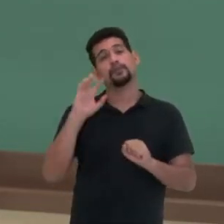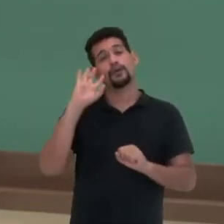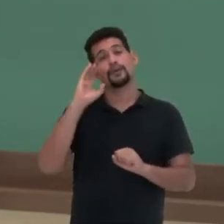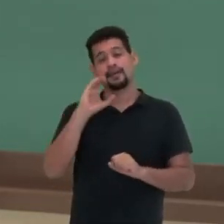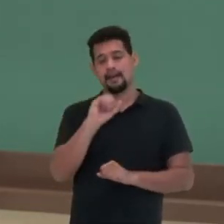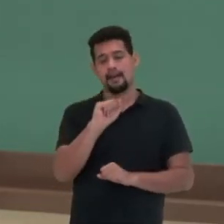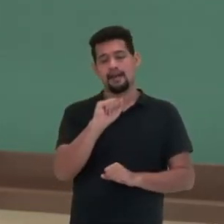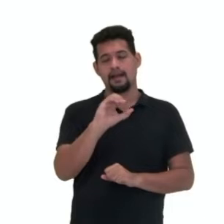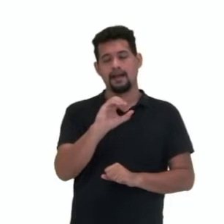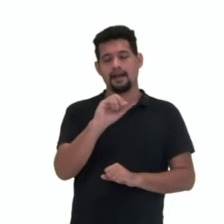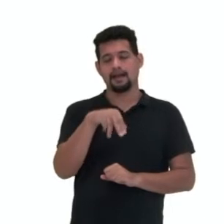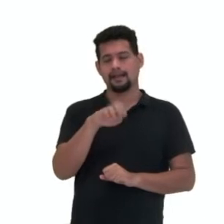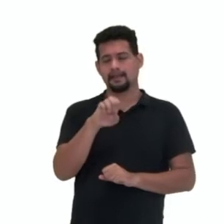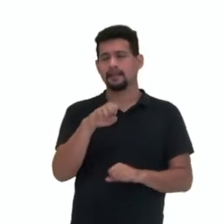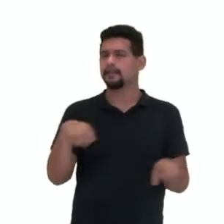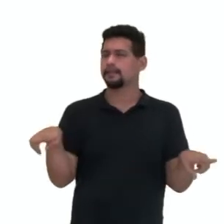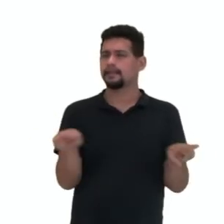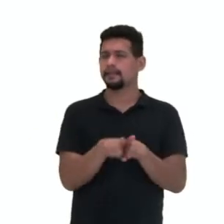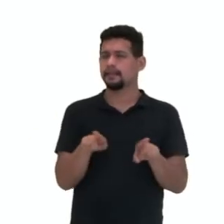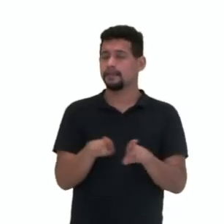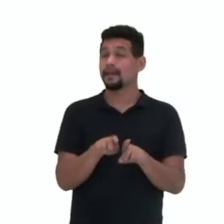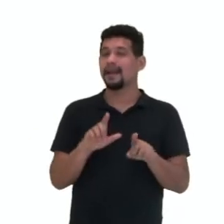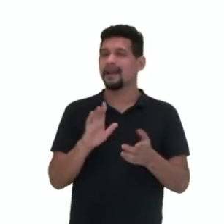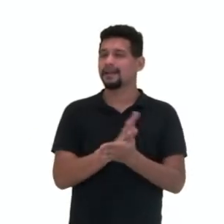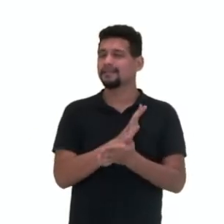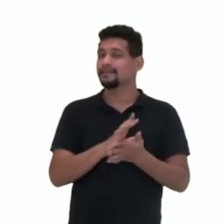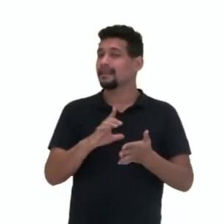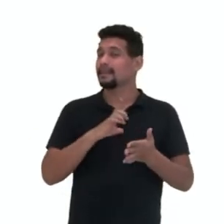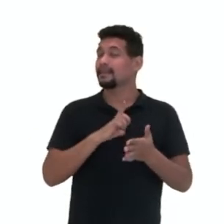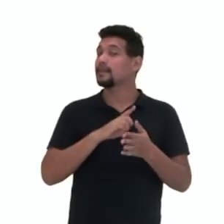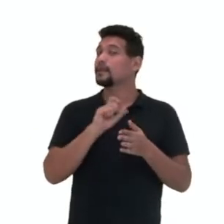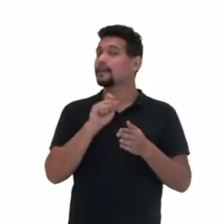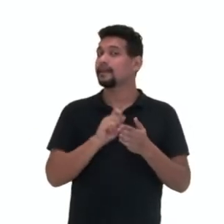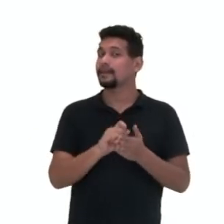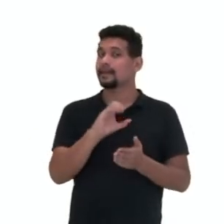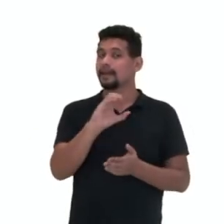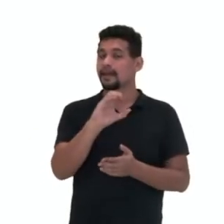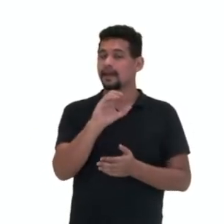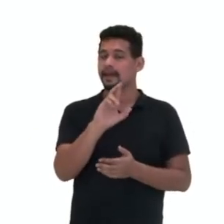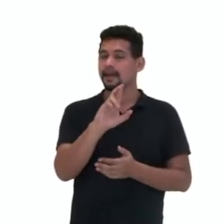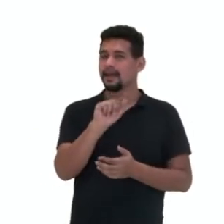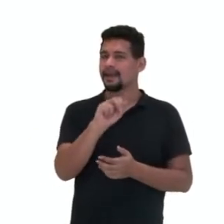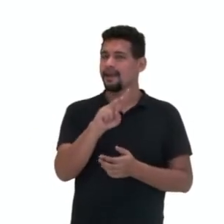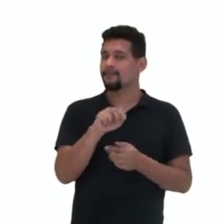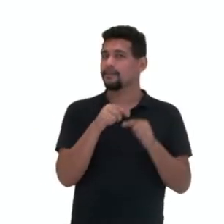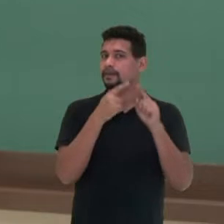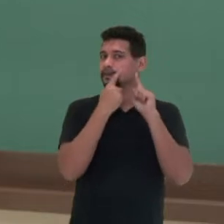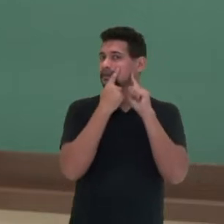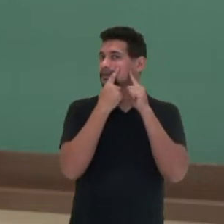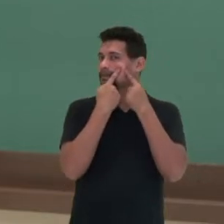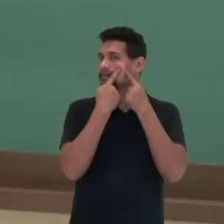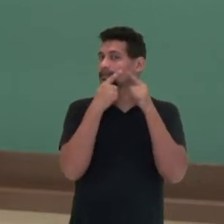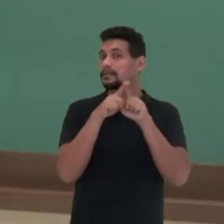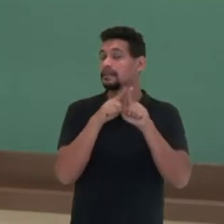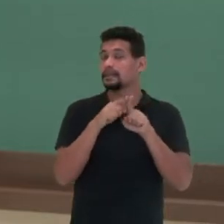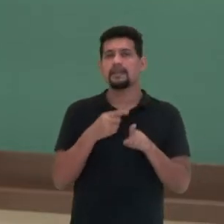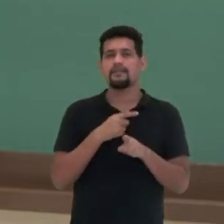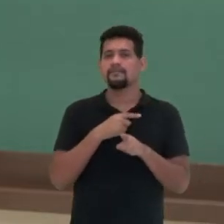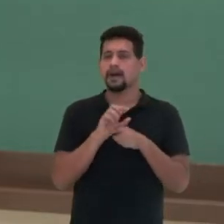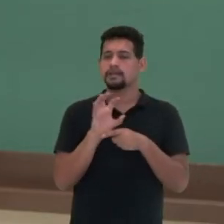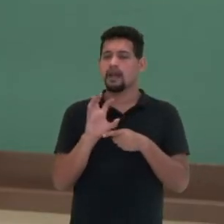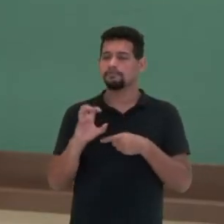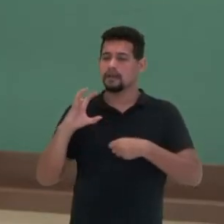a acne. Também pode ser o cravinho. O cravo é um bichinho, olha só. E aí ele vai viver e vai se alimentar